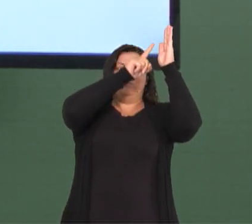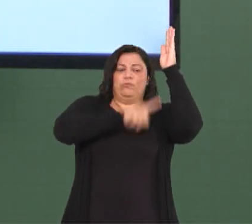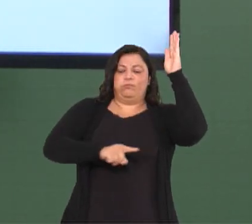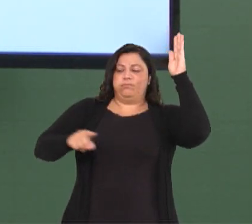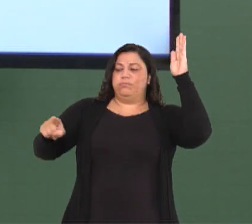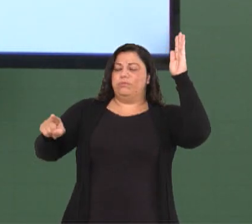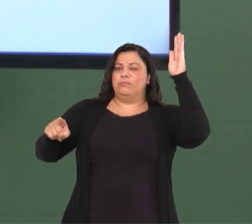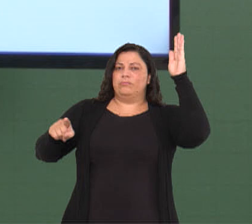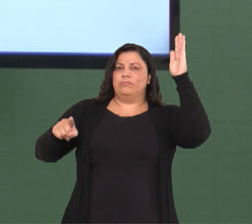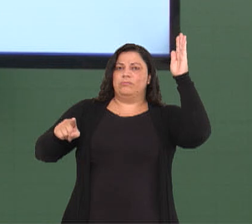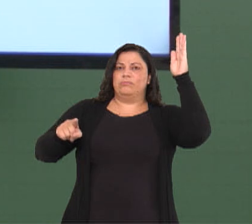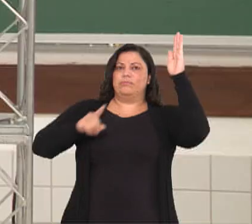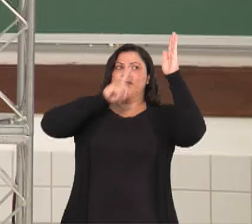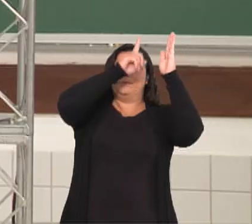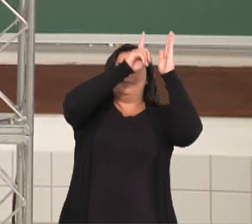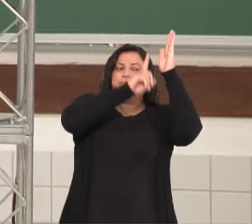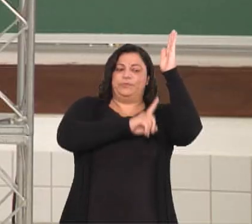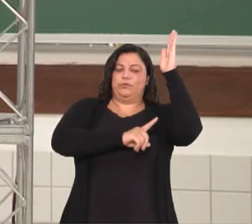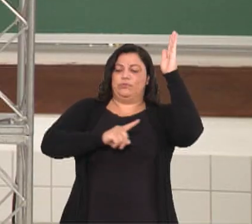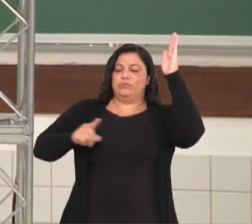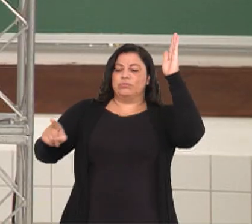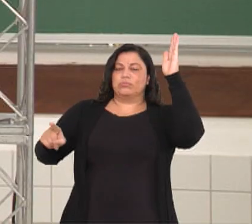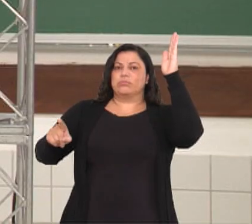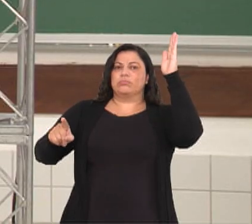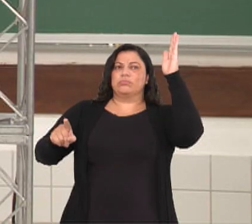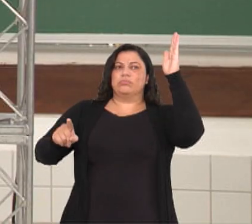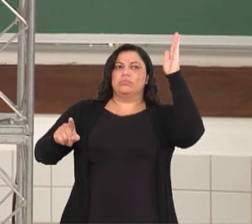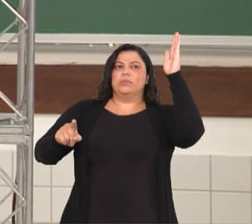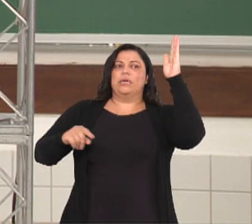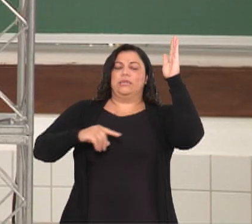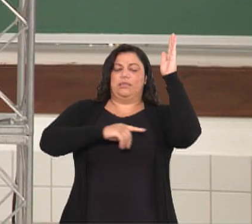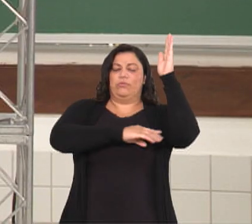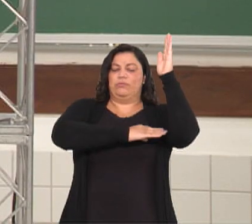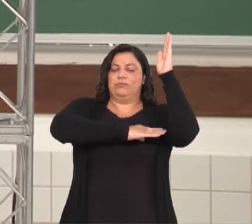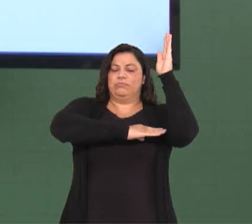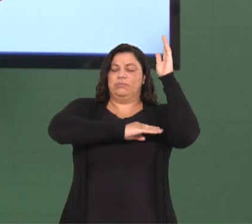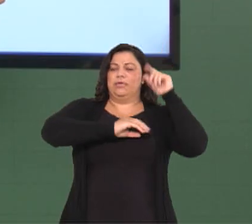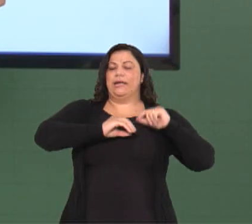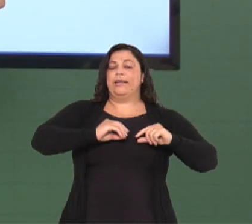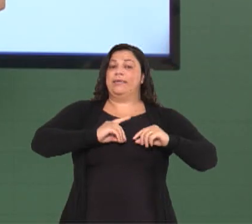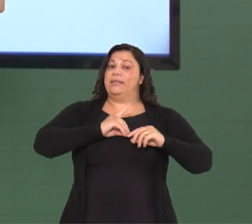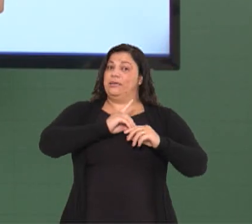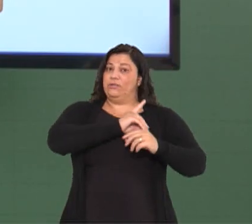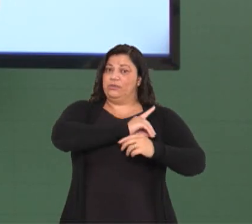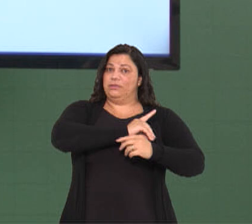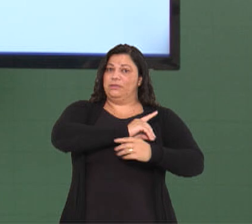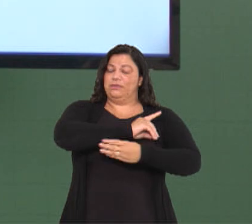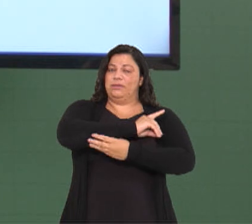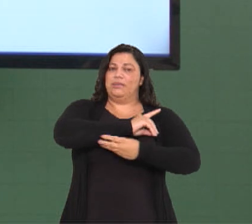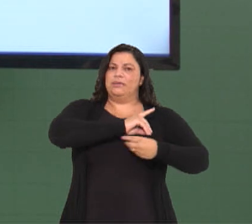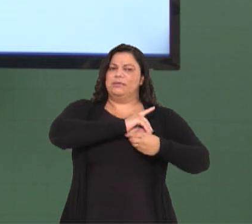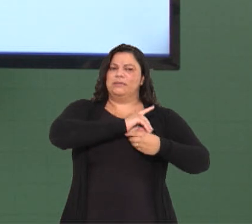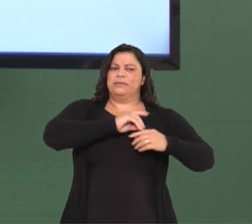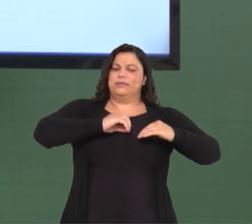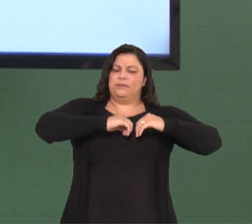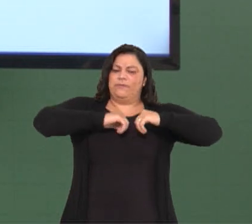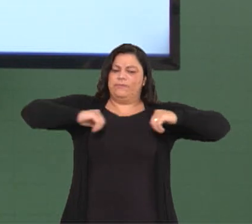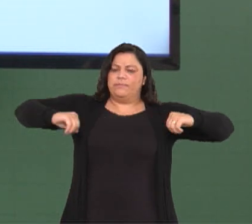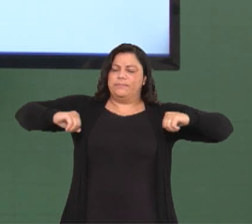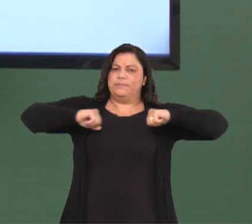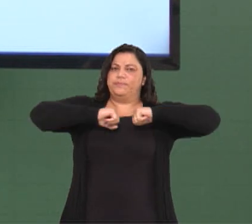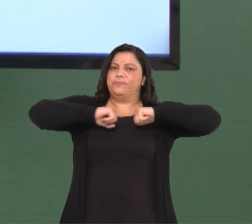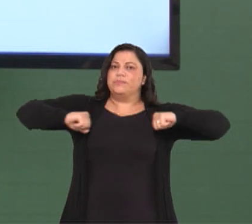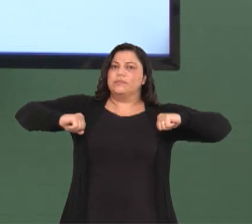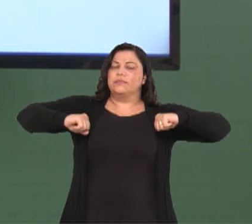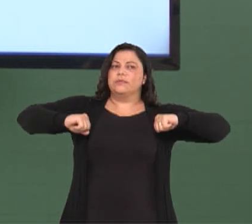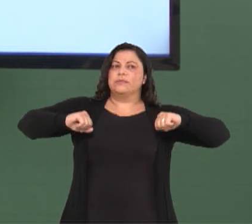da distância. Então, se a distância entre as cargas for grande, a força é bem pequena. Se a distância entre essas cargas